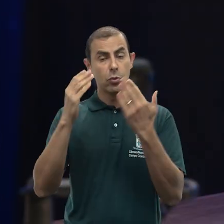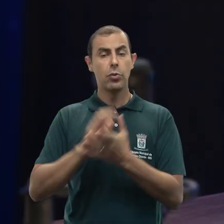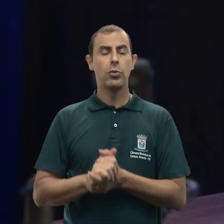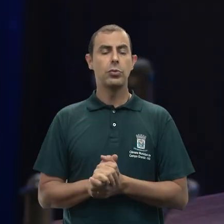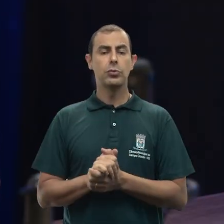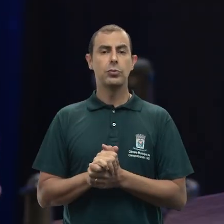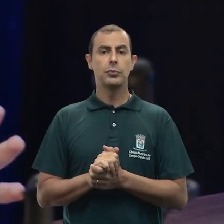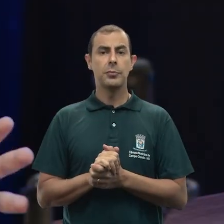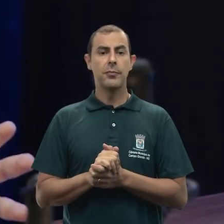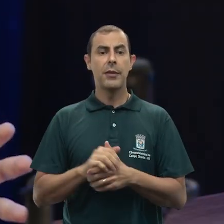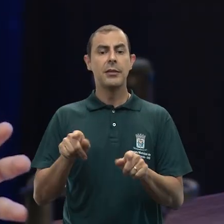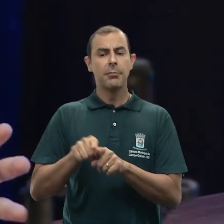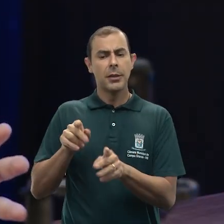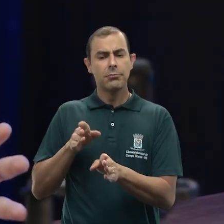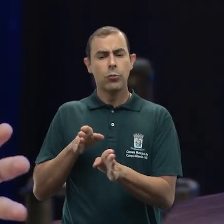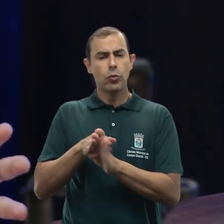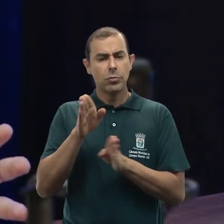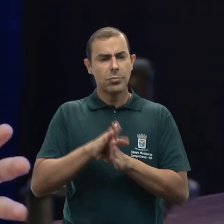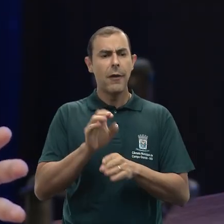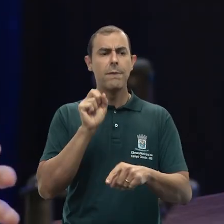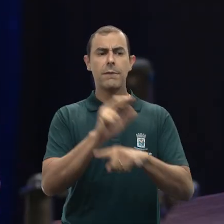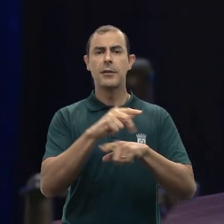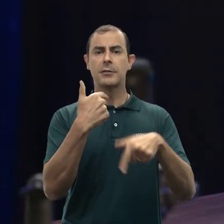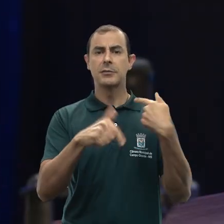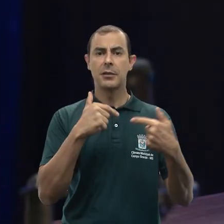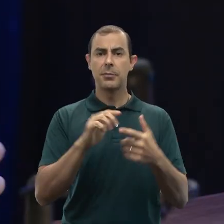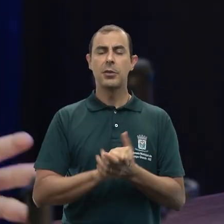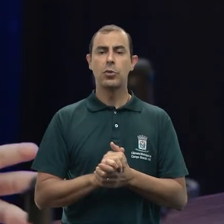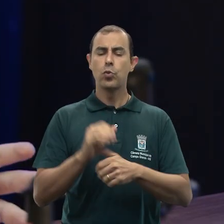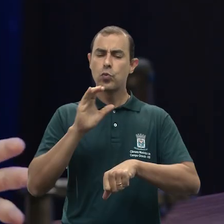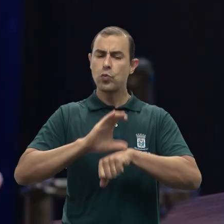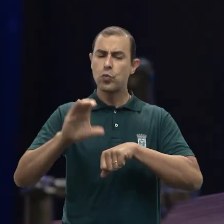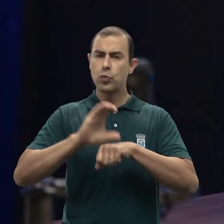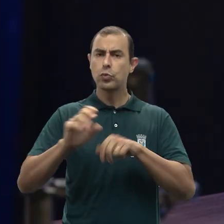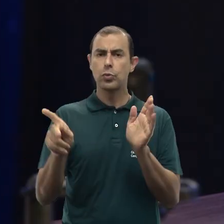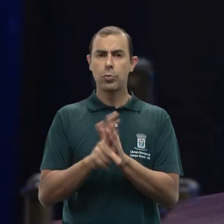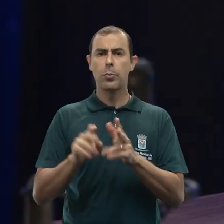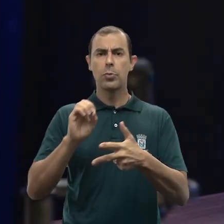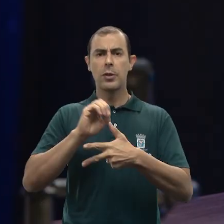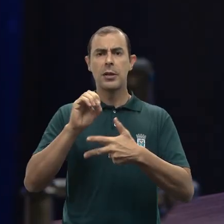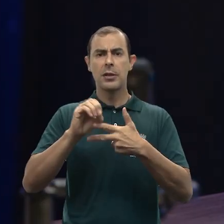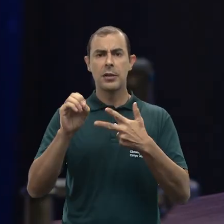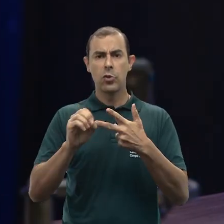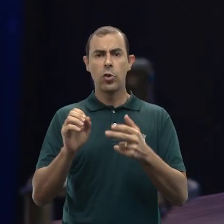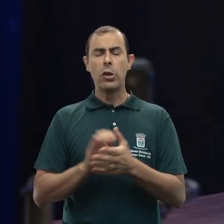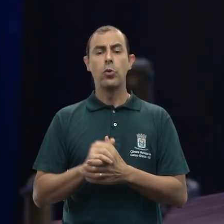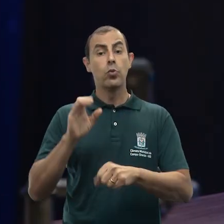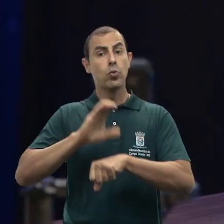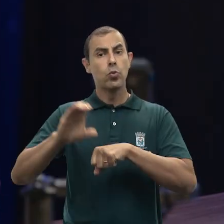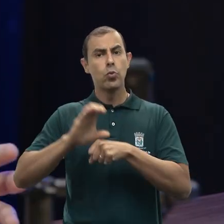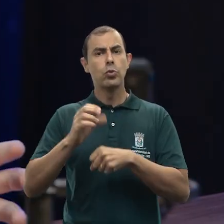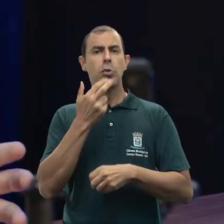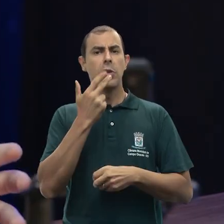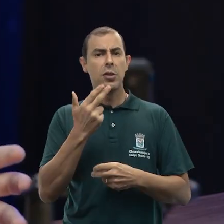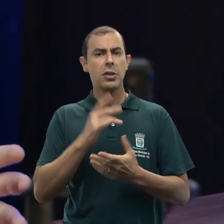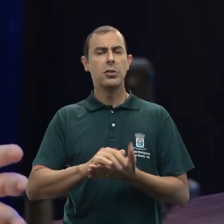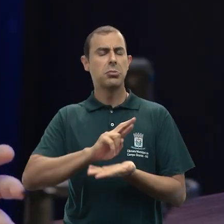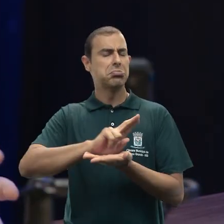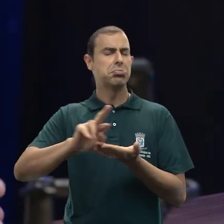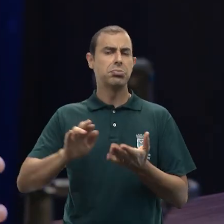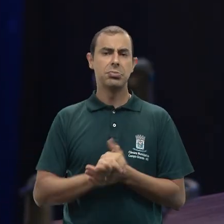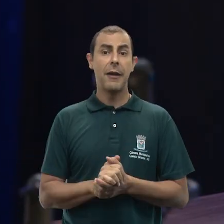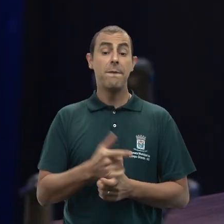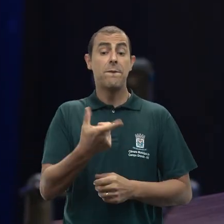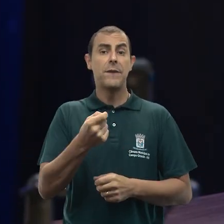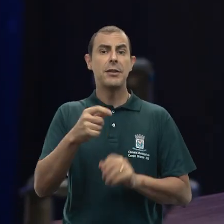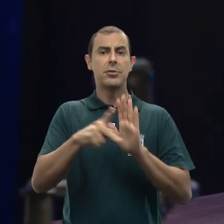psicológico, encaminhamento para o mercado de trabalho, cursinho preparatório para o Enem, cursos de idioma. São mais de 20 projetos dentro